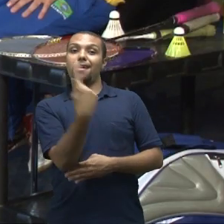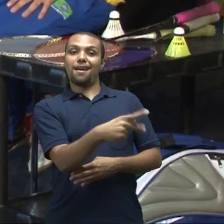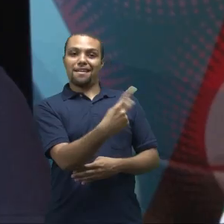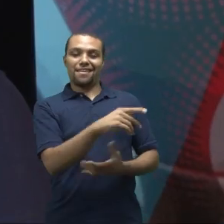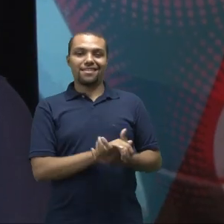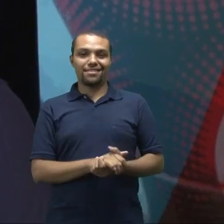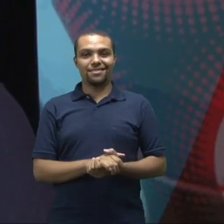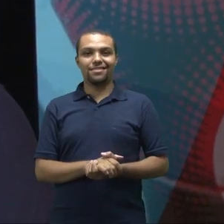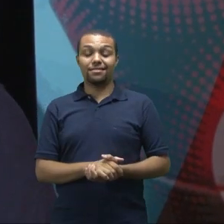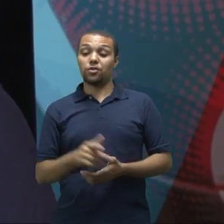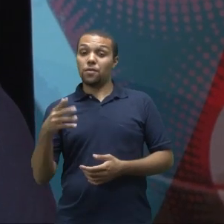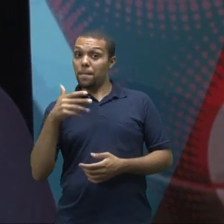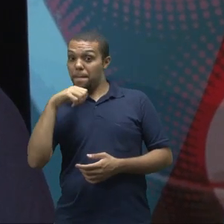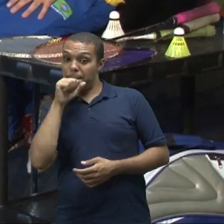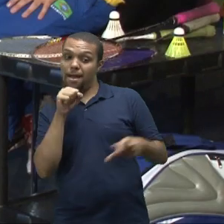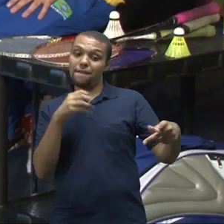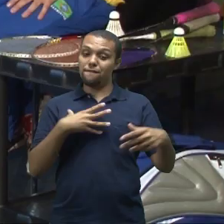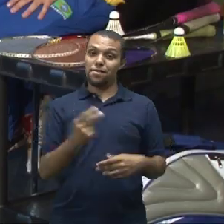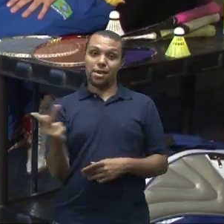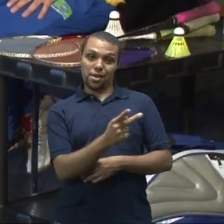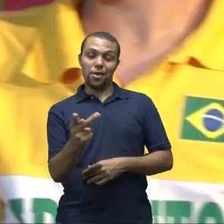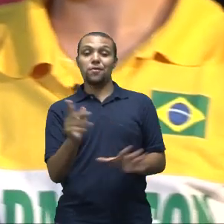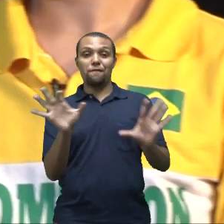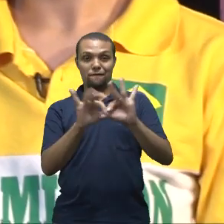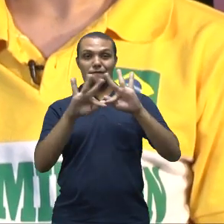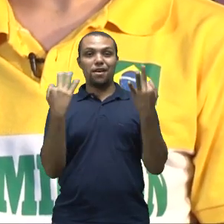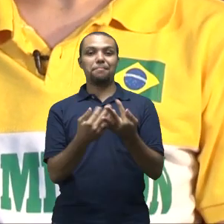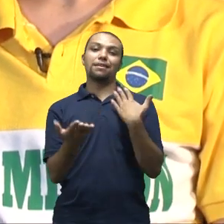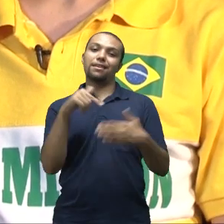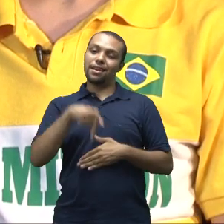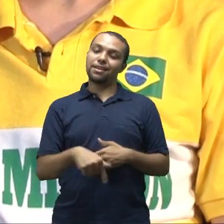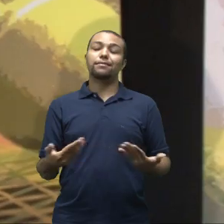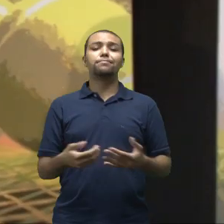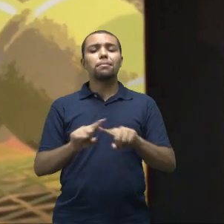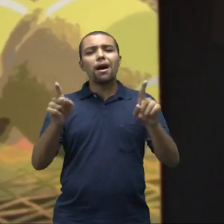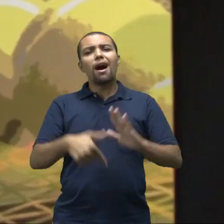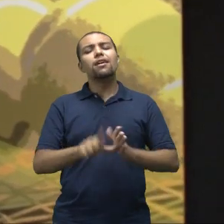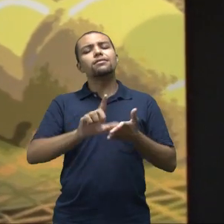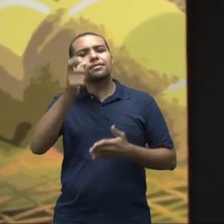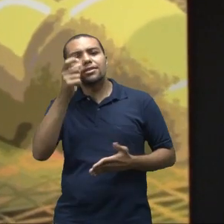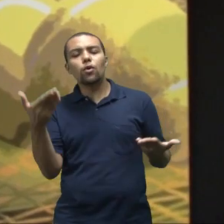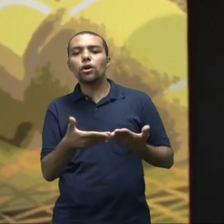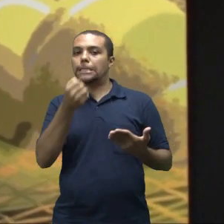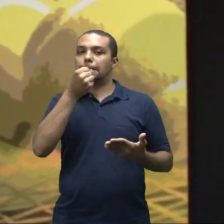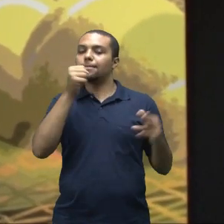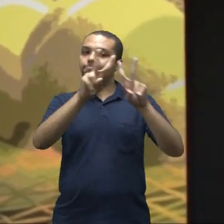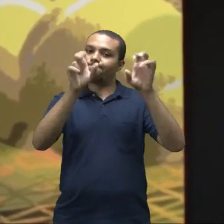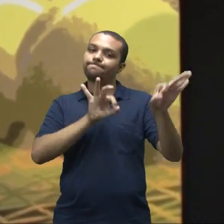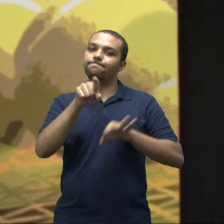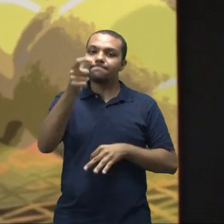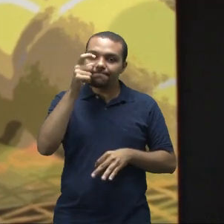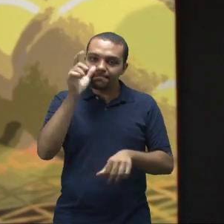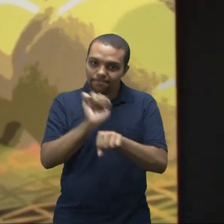do Vinícius, mãe e filha aqui com a gente no estúdio. Mas antes da gente começar aqui o nosso bate-papo, vamos ver uma matéria que nós preparamos